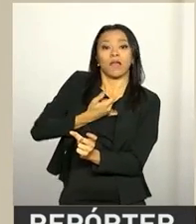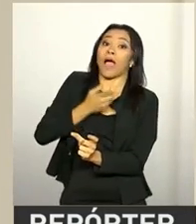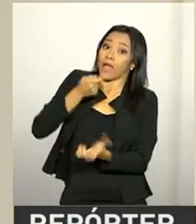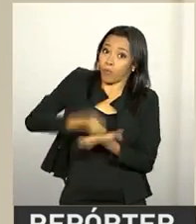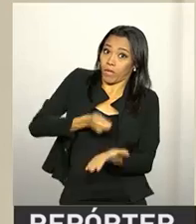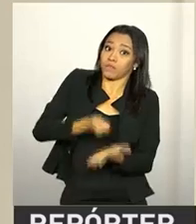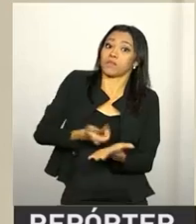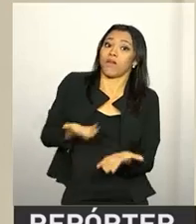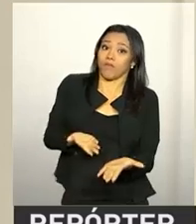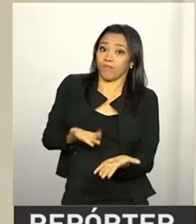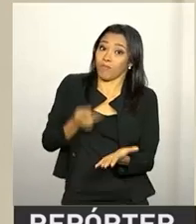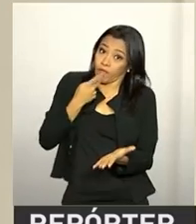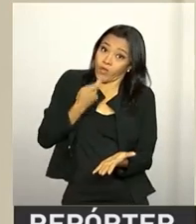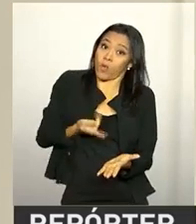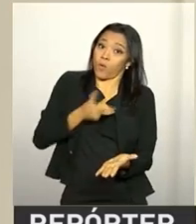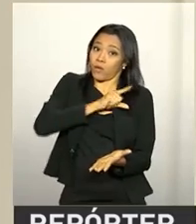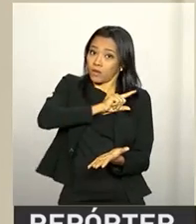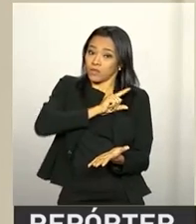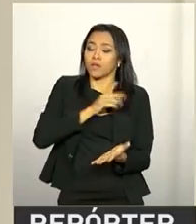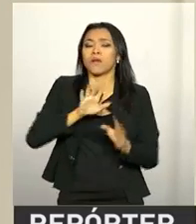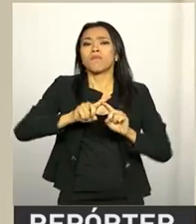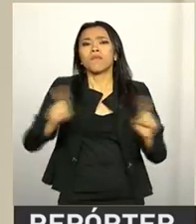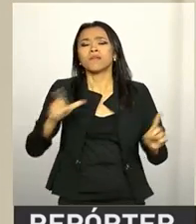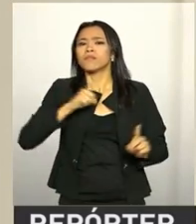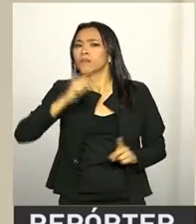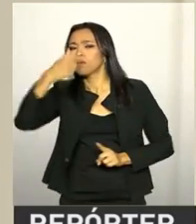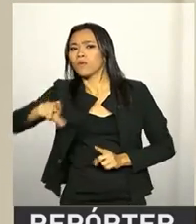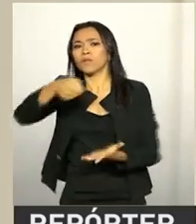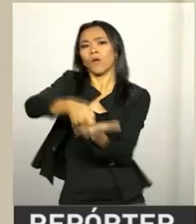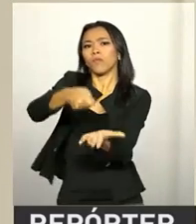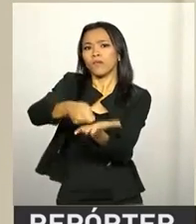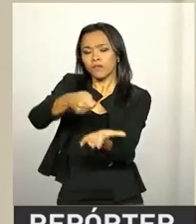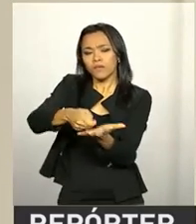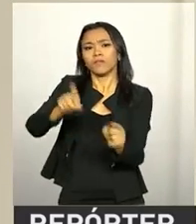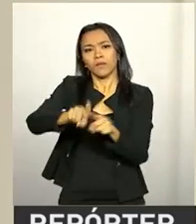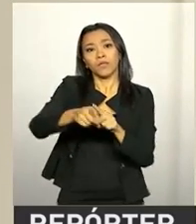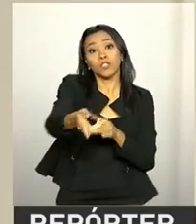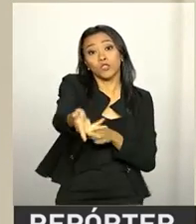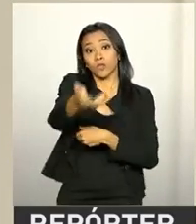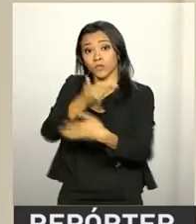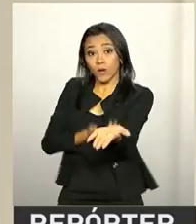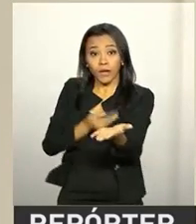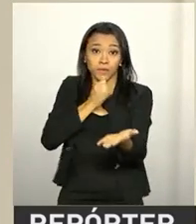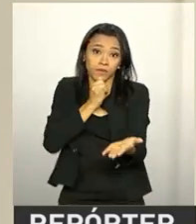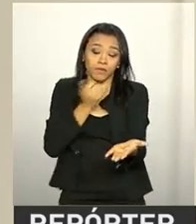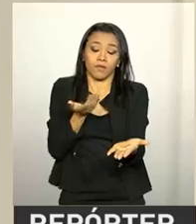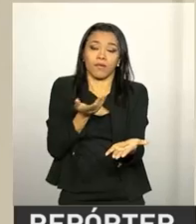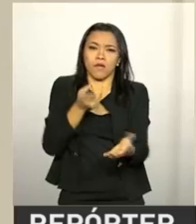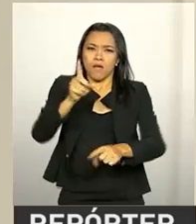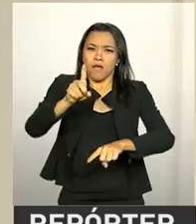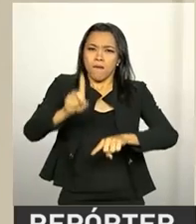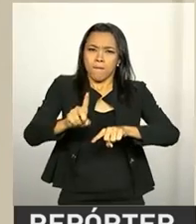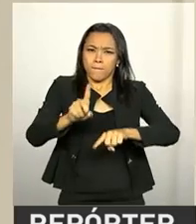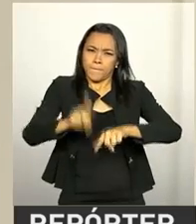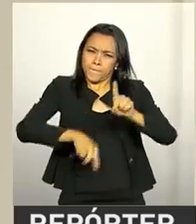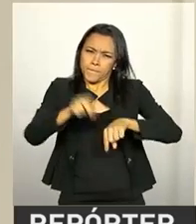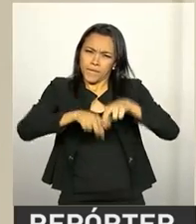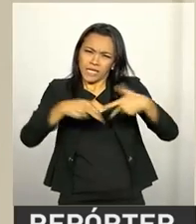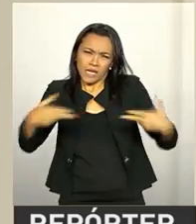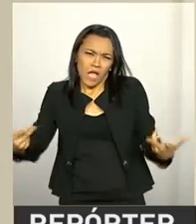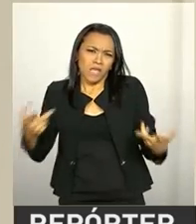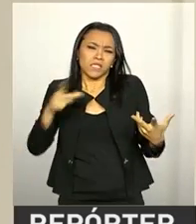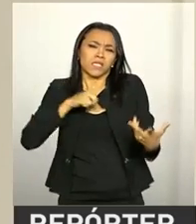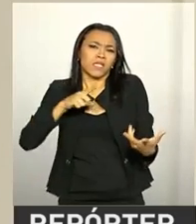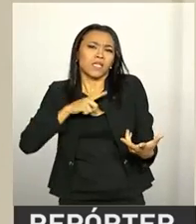obrigação mas também existe uma outra hipótese de obrigação do comerciante de efetuar a troca seriam os produtos que apresentam vícios que que